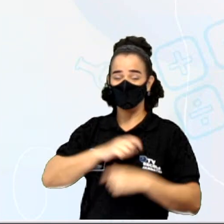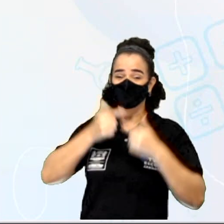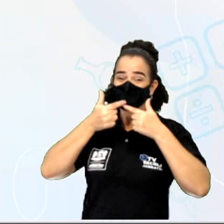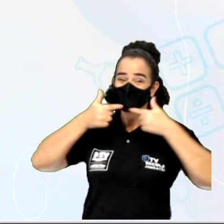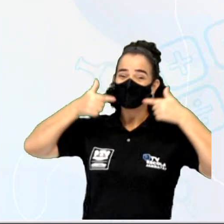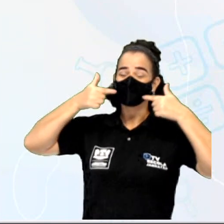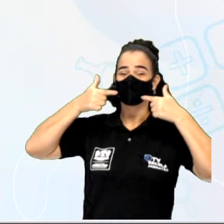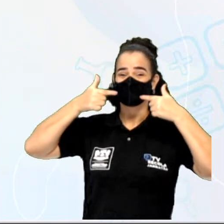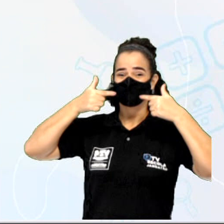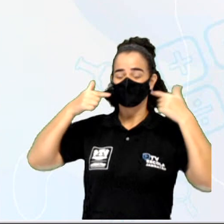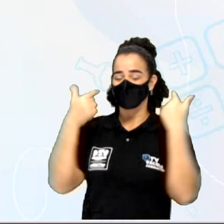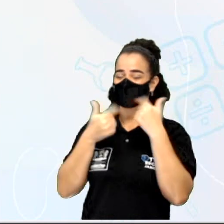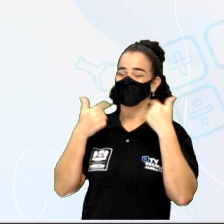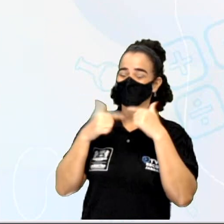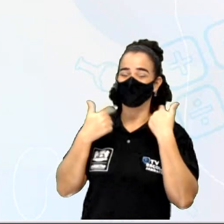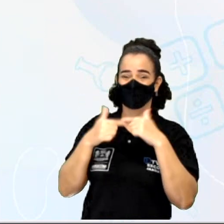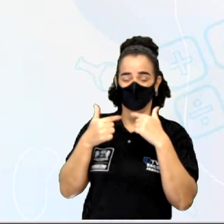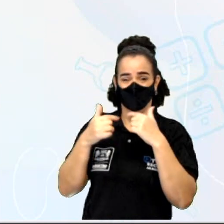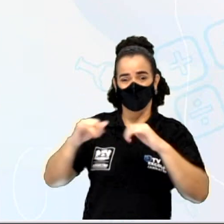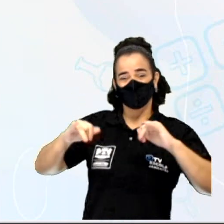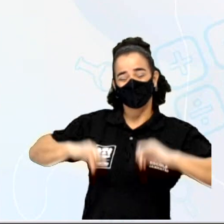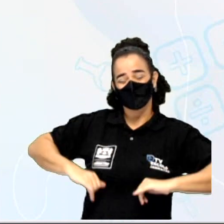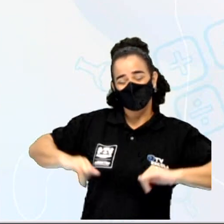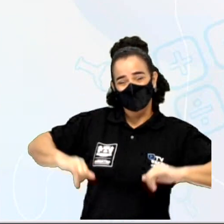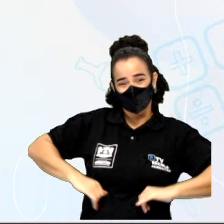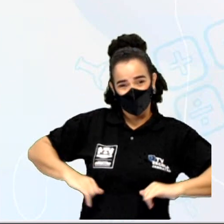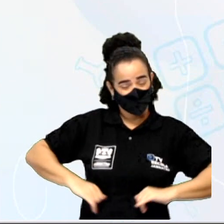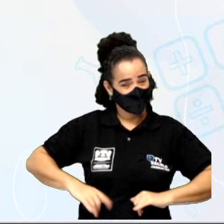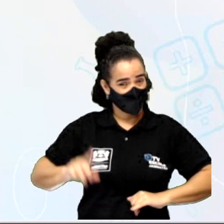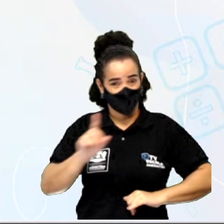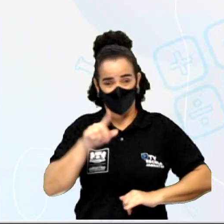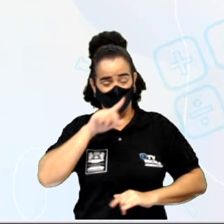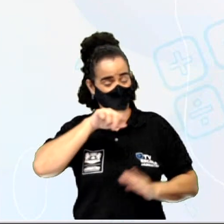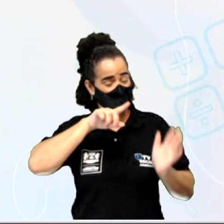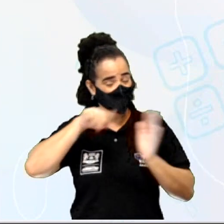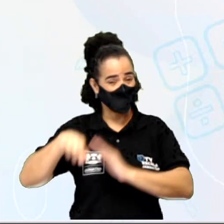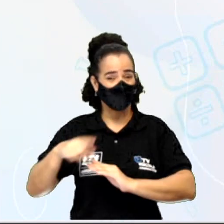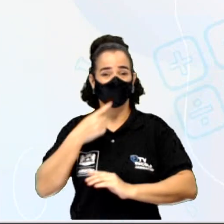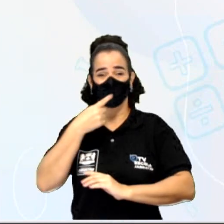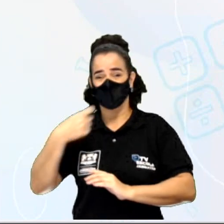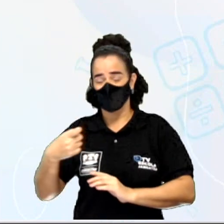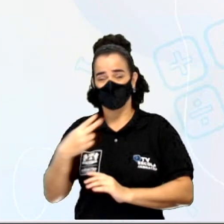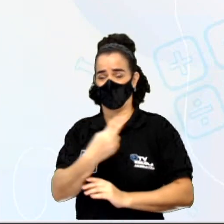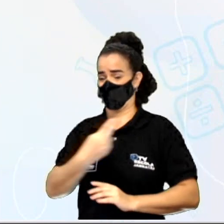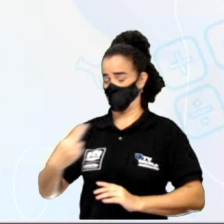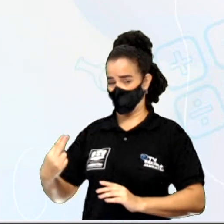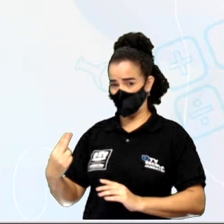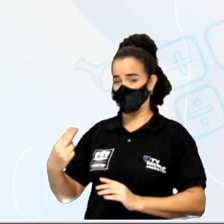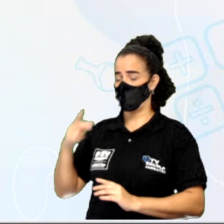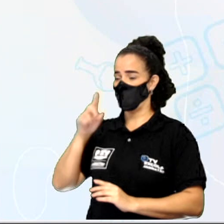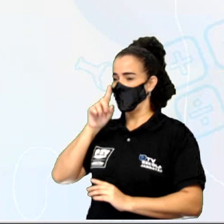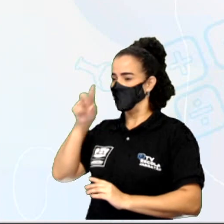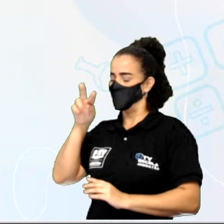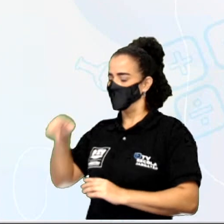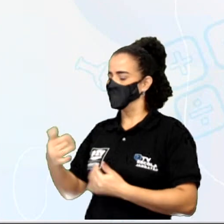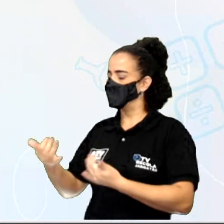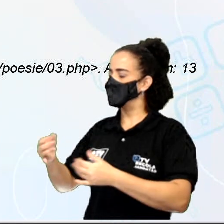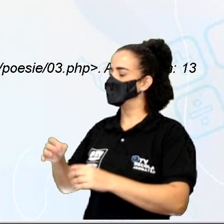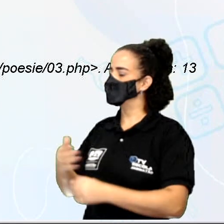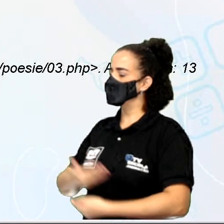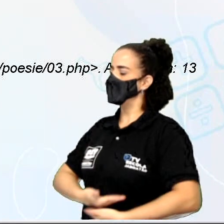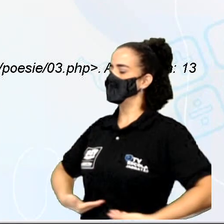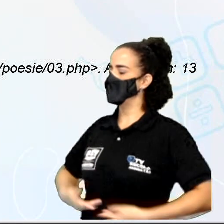boca zomba no sofrer. Não nego meu sangue, não nego meu nome. Olho para a fome e pergunto, o que